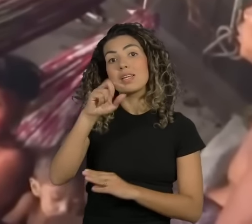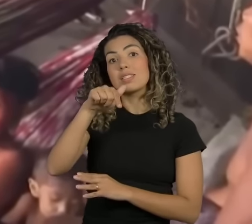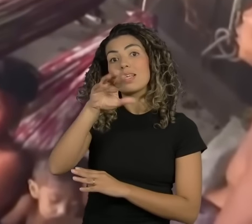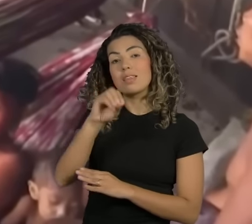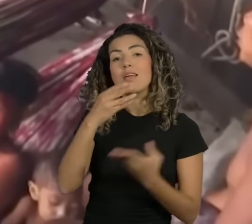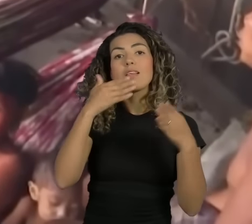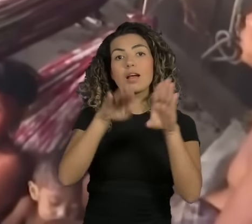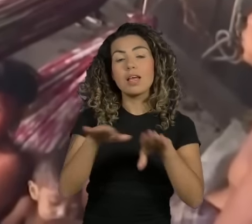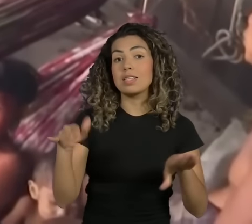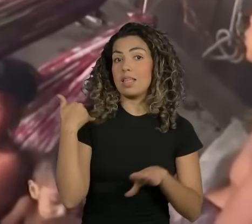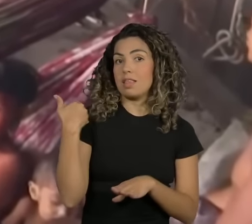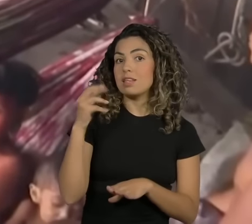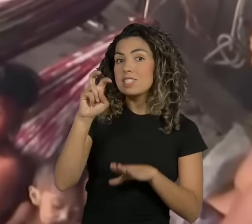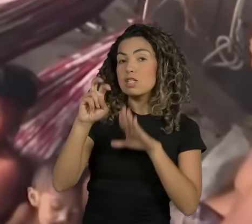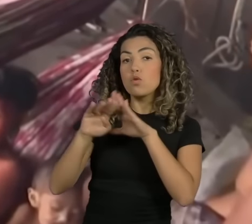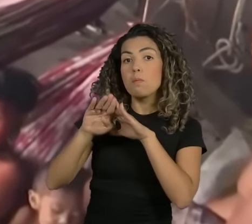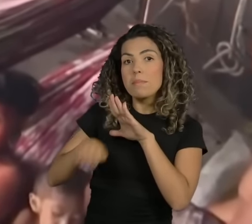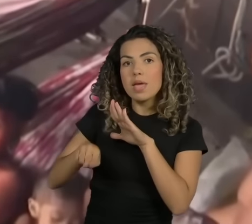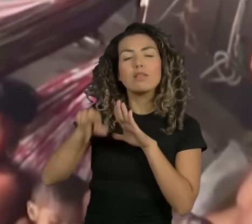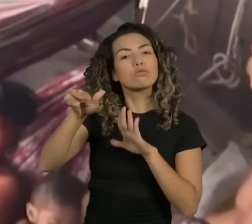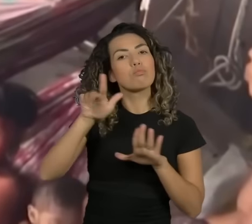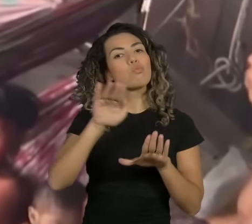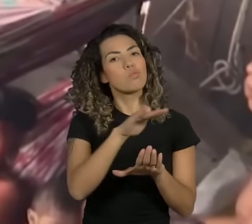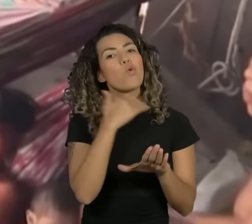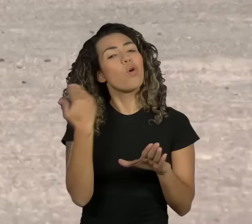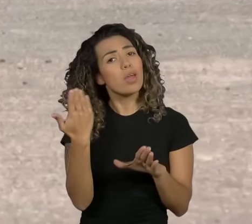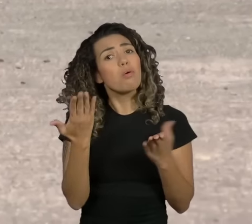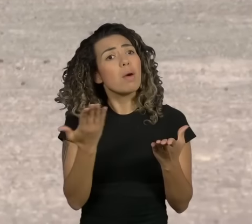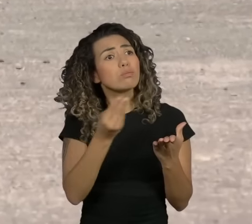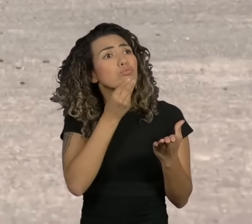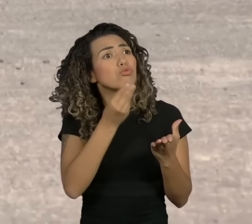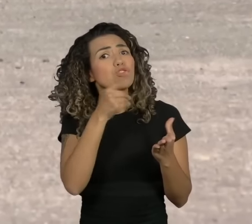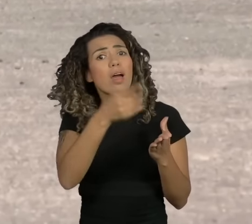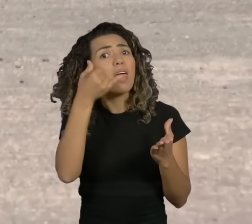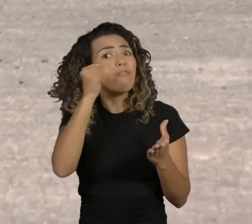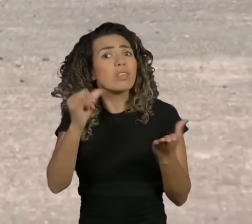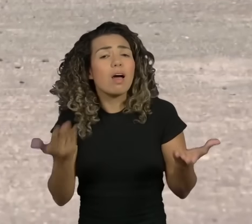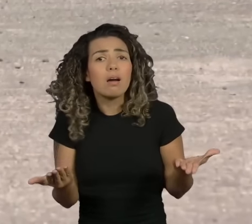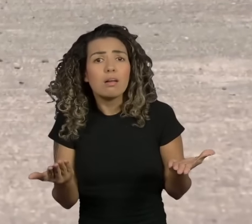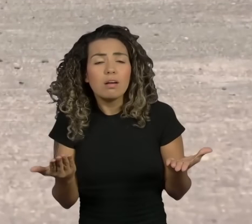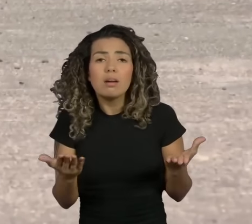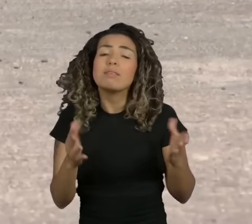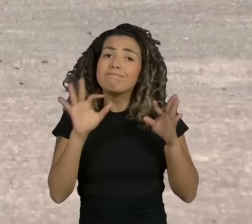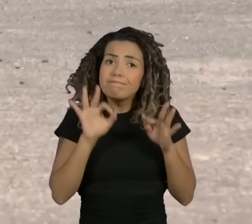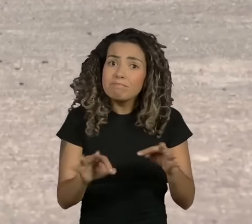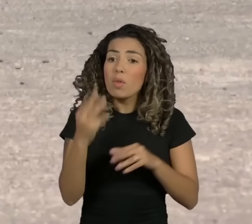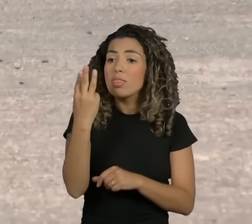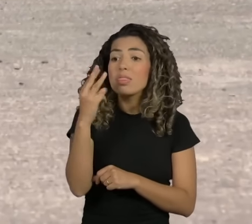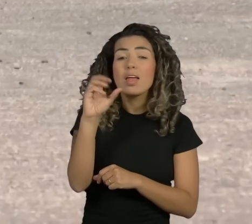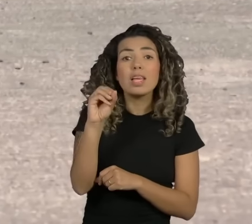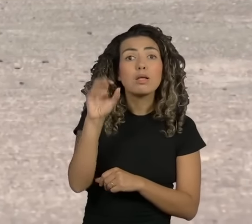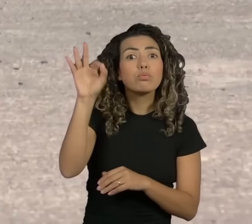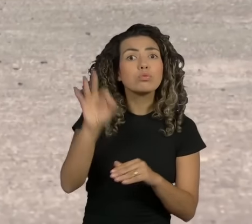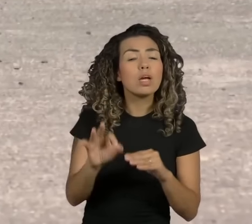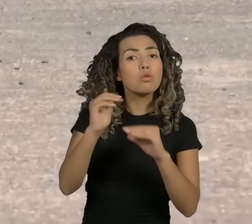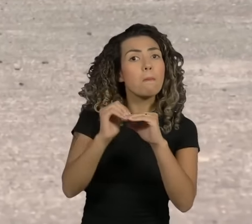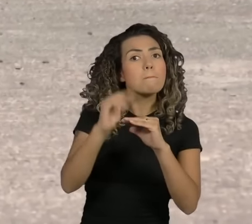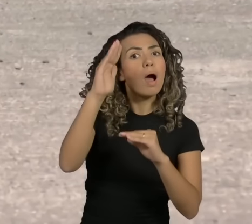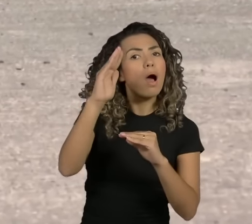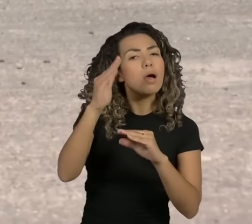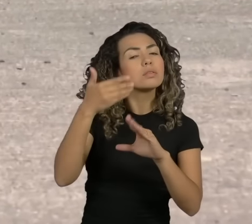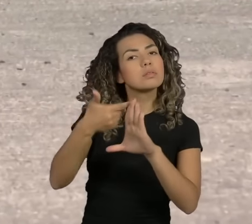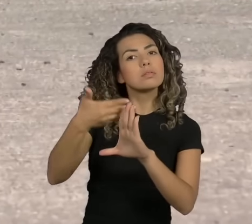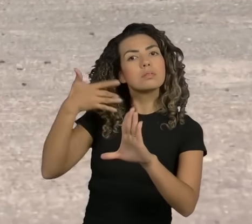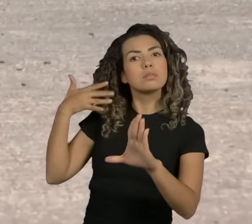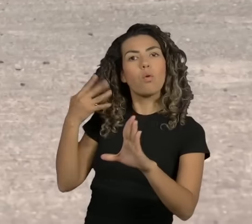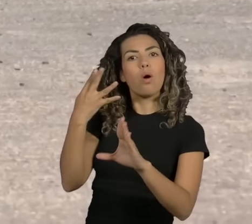menos de 5 anos morreram de causas evitáveis, um aumento de quase 30% em relação aos 4